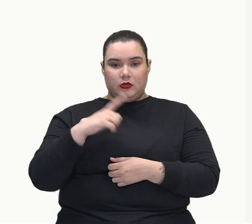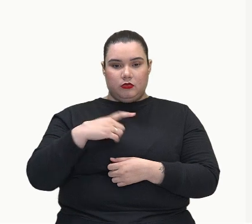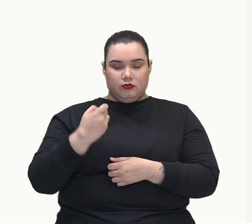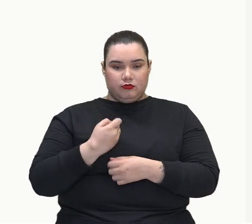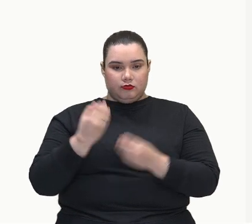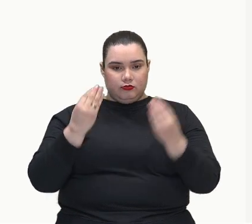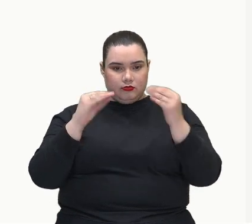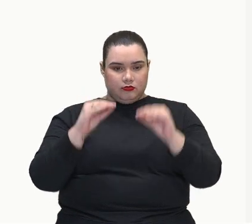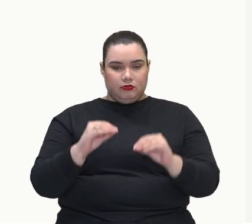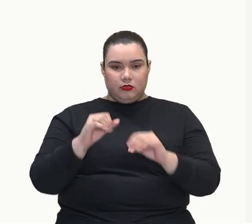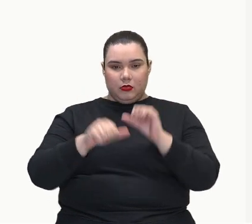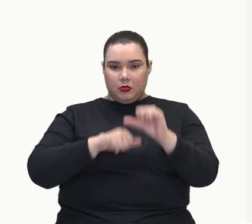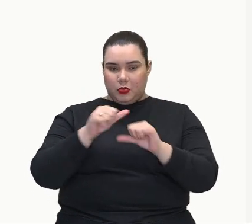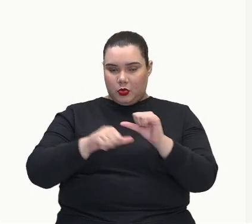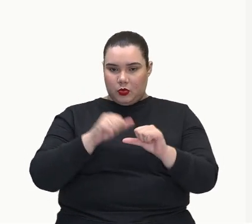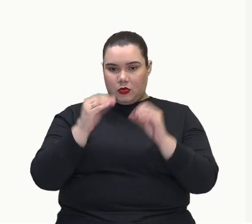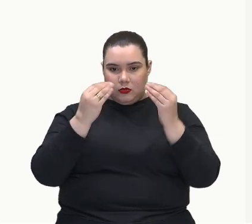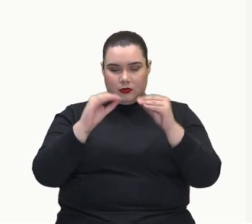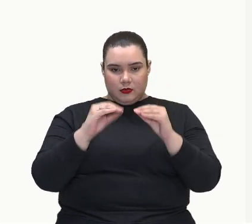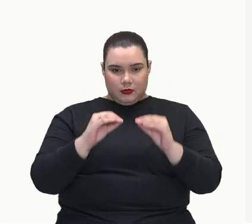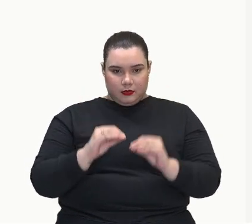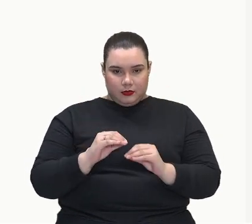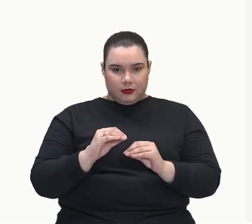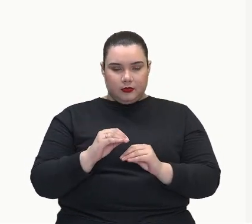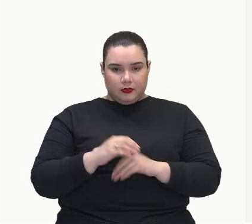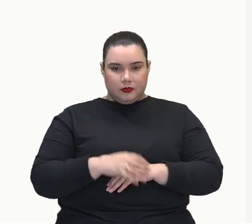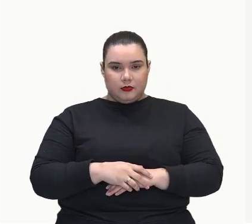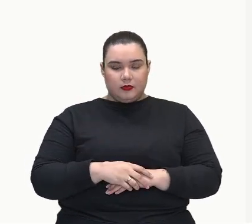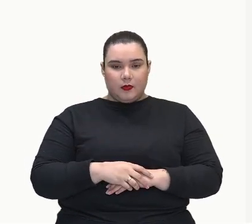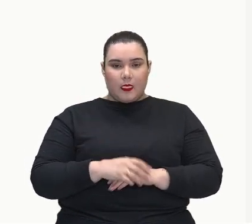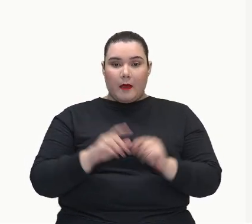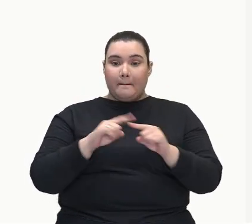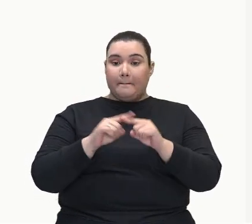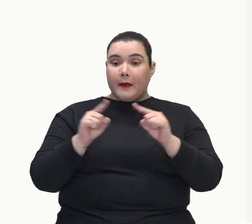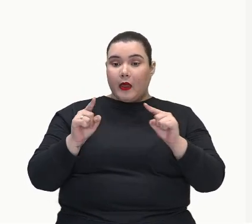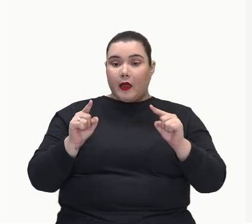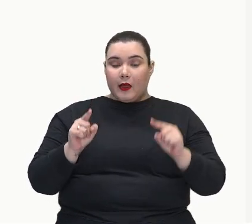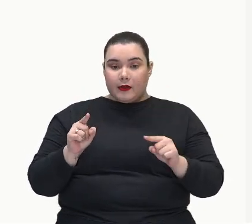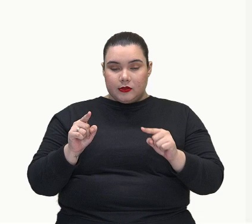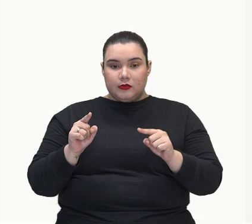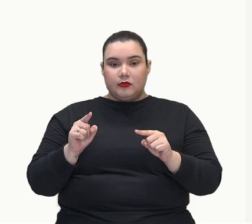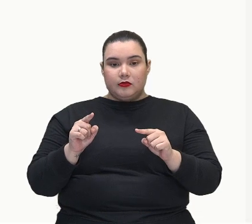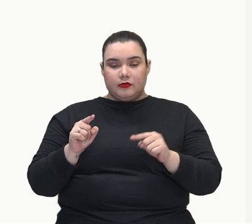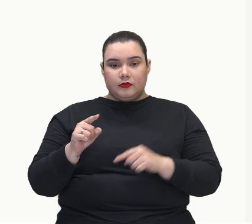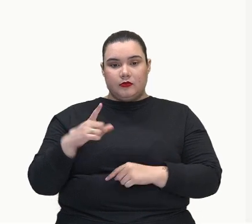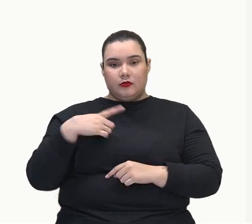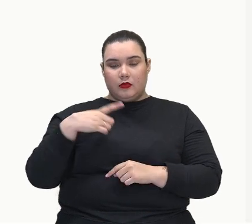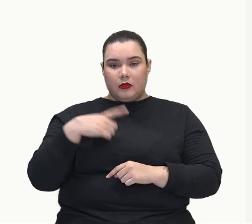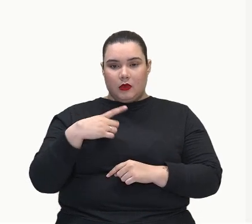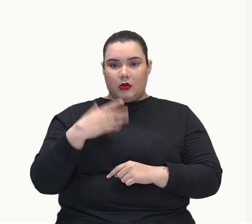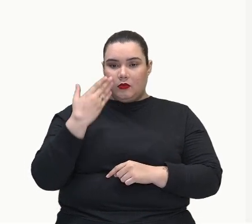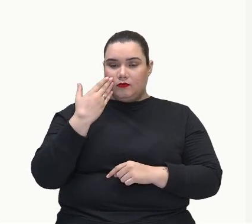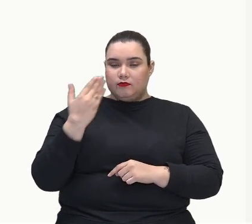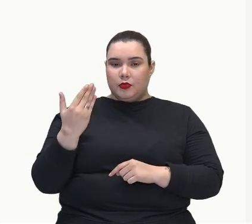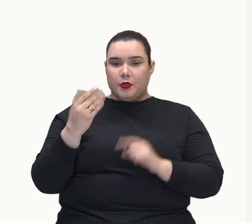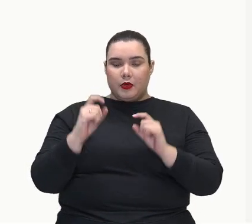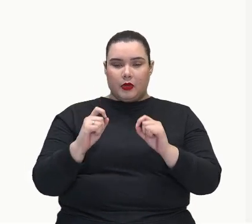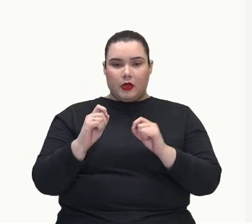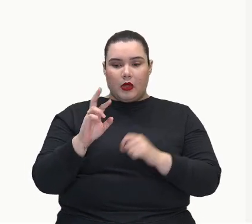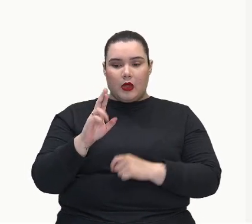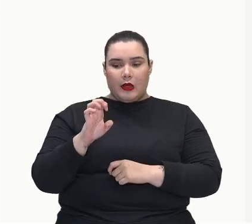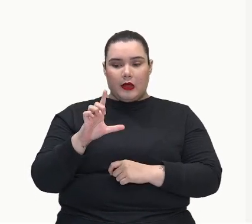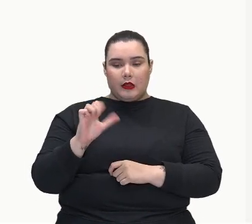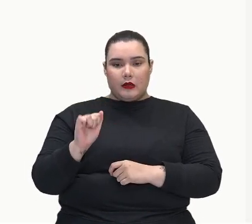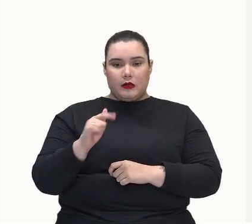gente só faz substituir e encontra eles. Mas aqui, a gente tem a nossa relação.